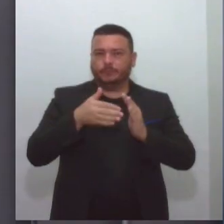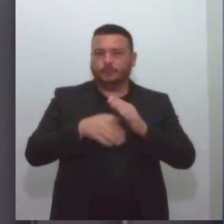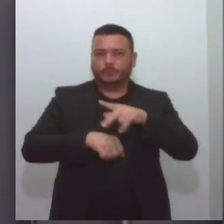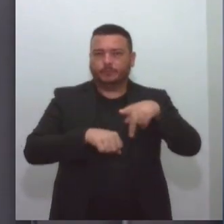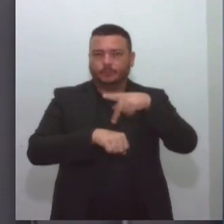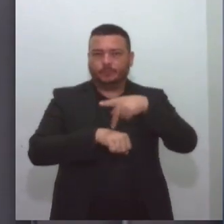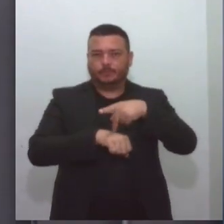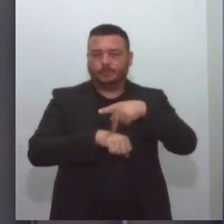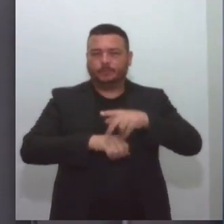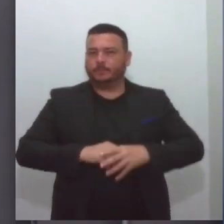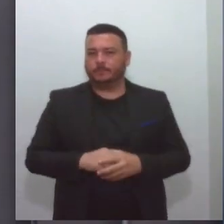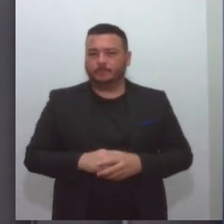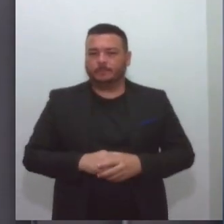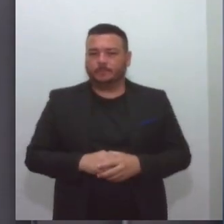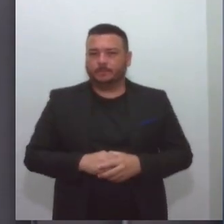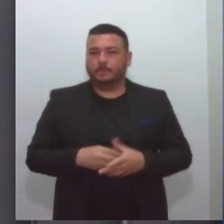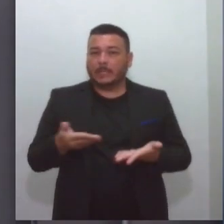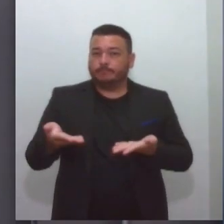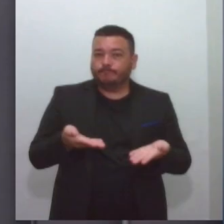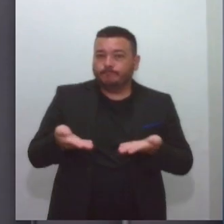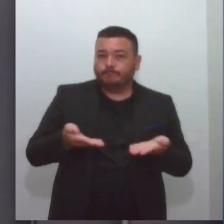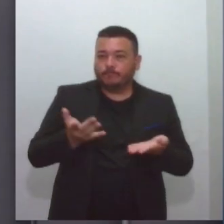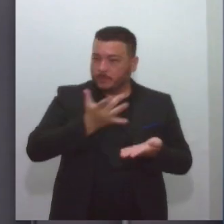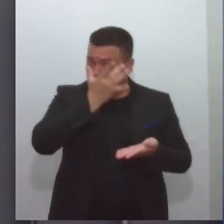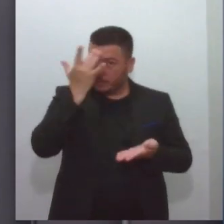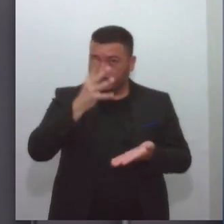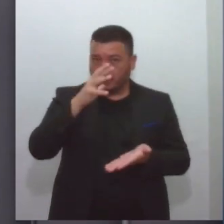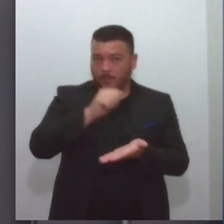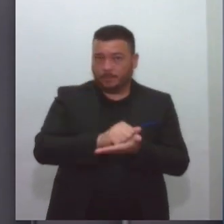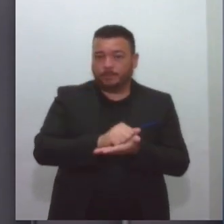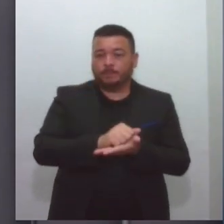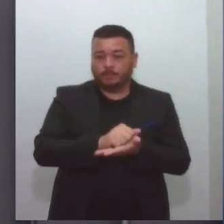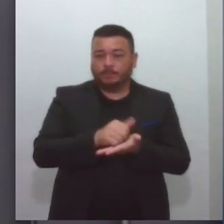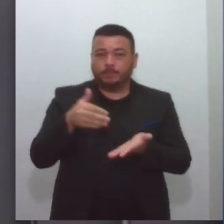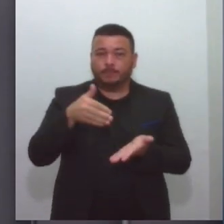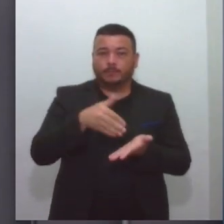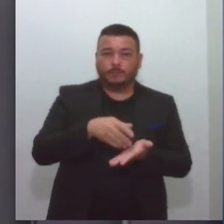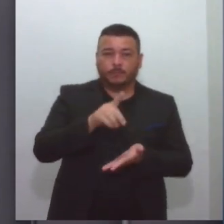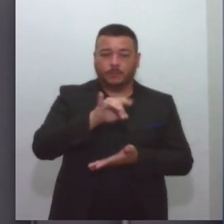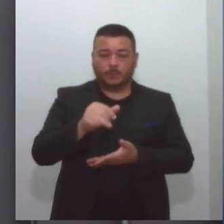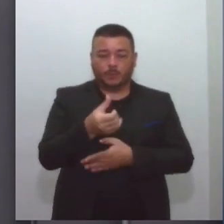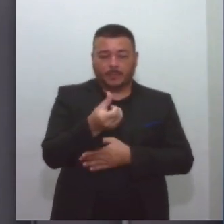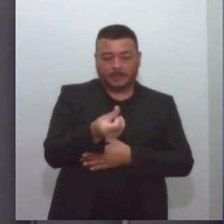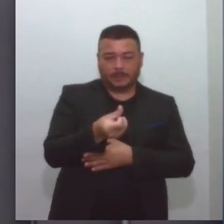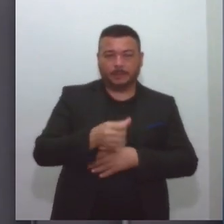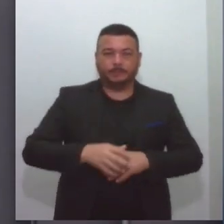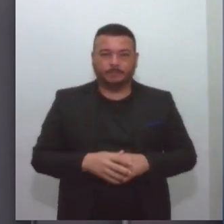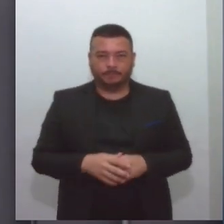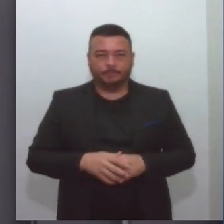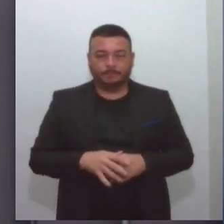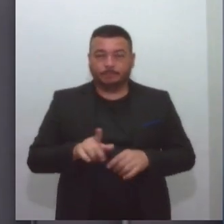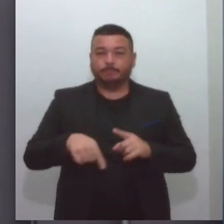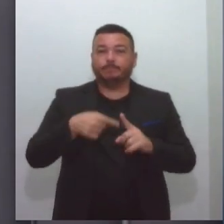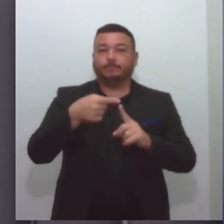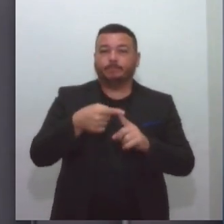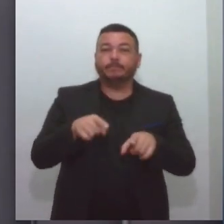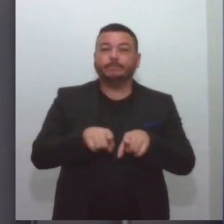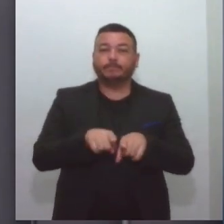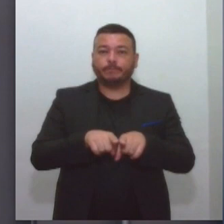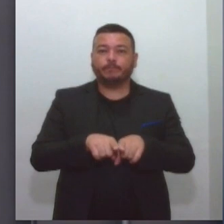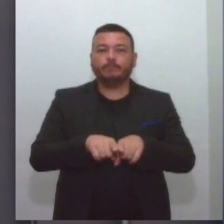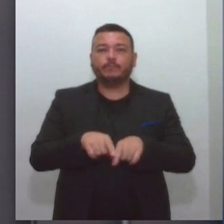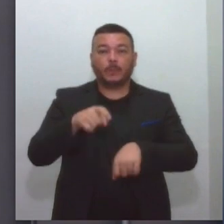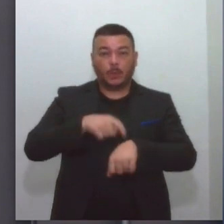atenderá àqueles que se inscreveram até o último dia 6. Além disso, durante o mutirão, o